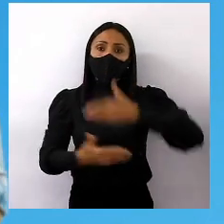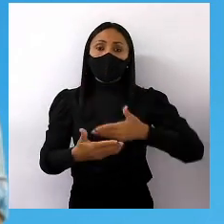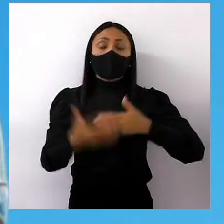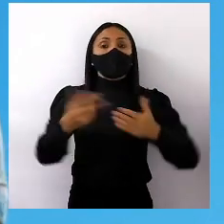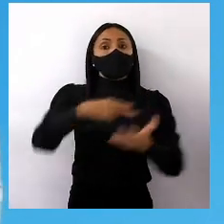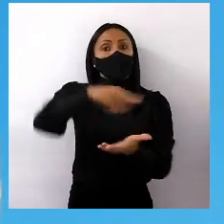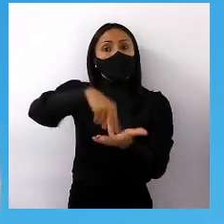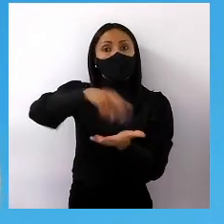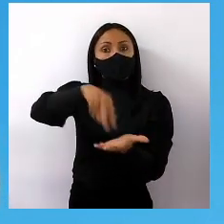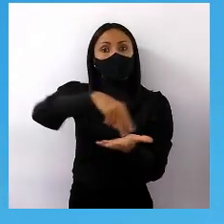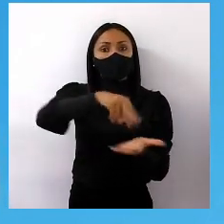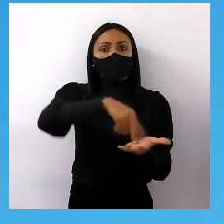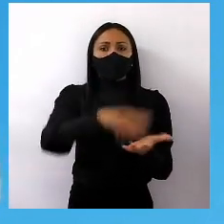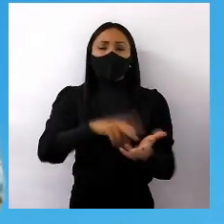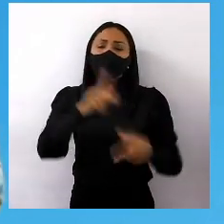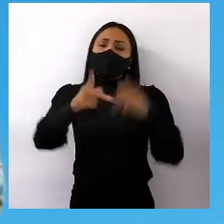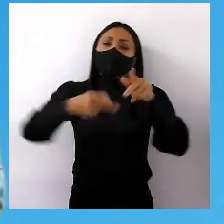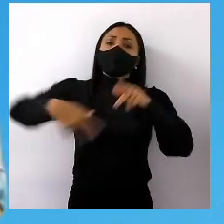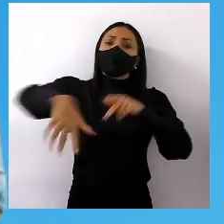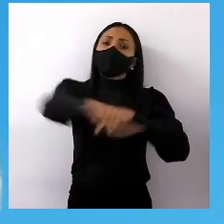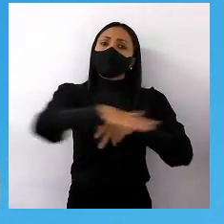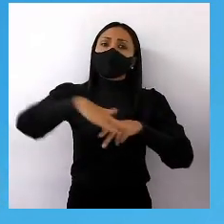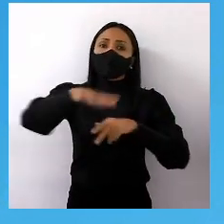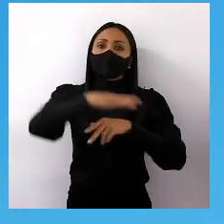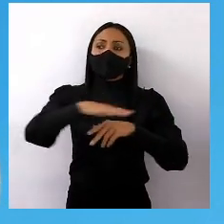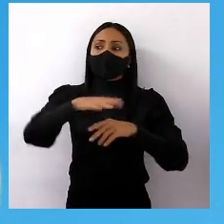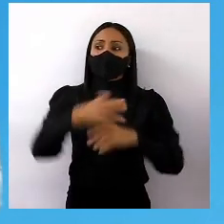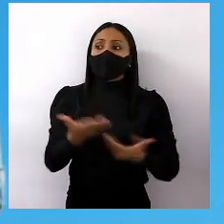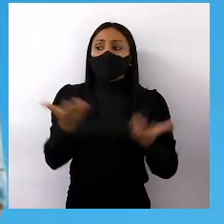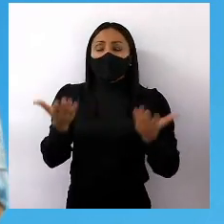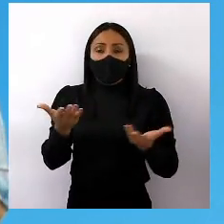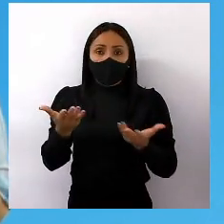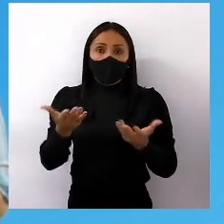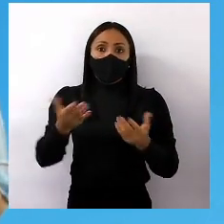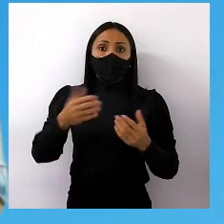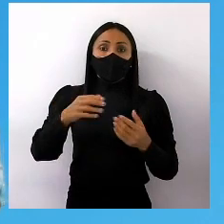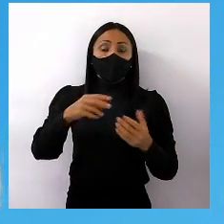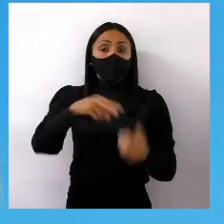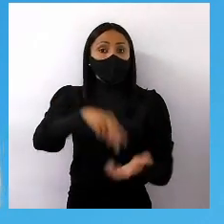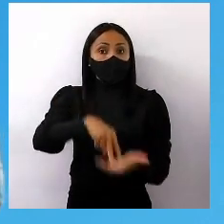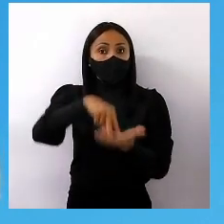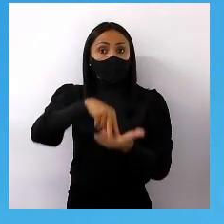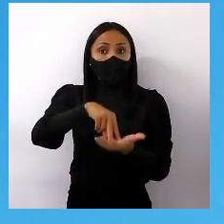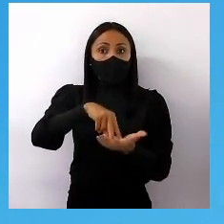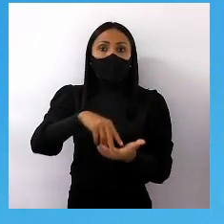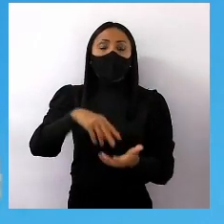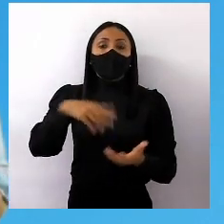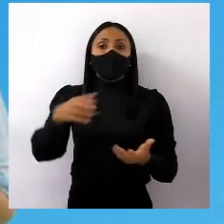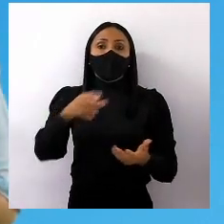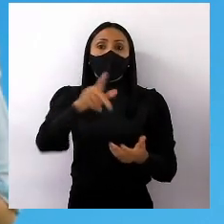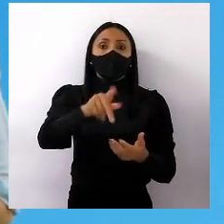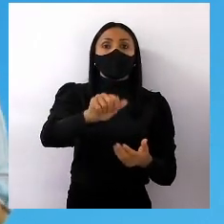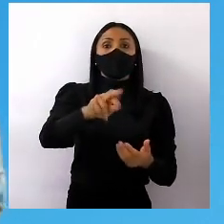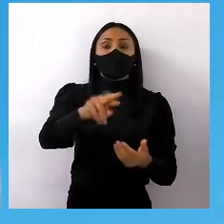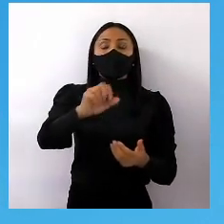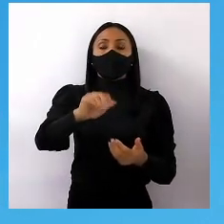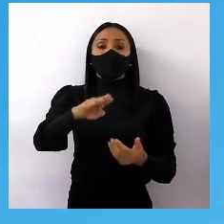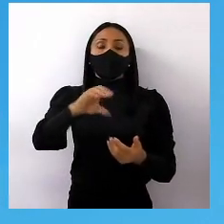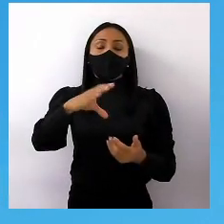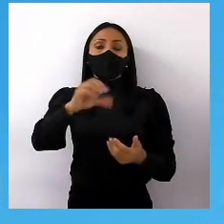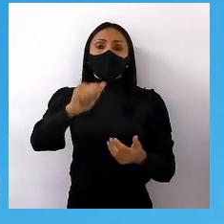os folguedos populares, não é isso? E a figura do parabucano, como ele dizia, parabucano Ariano